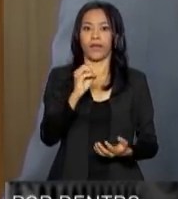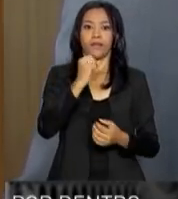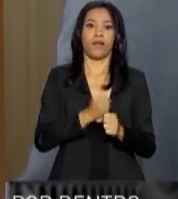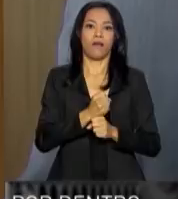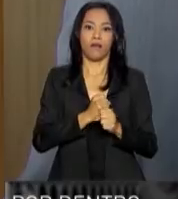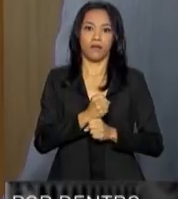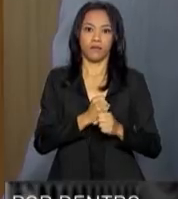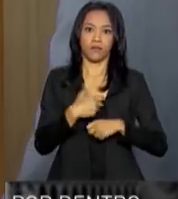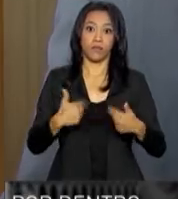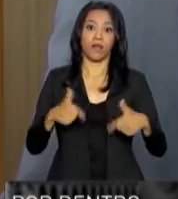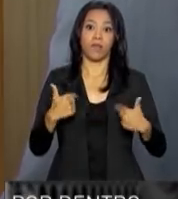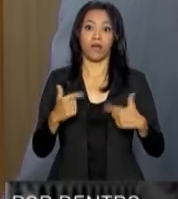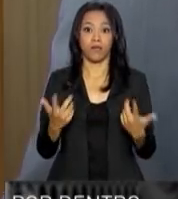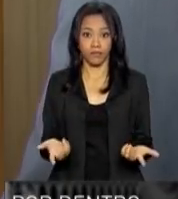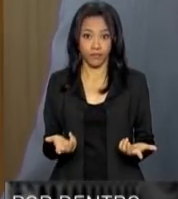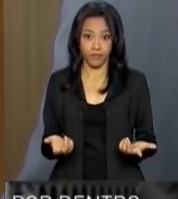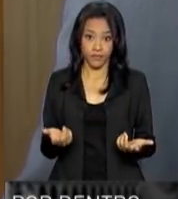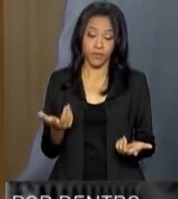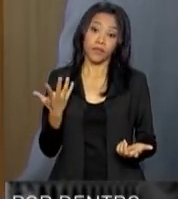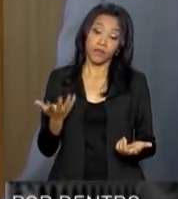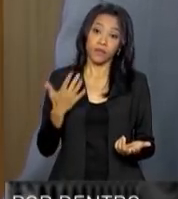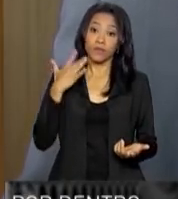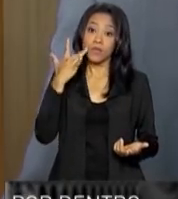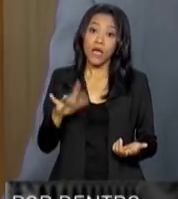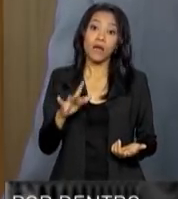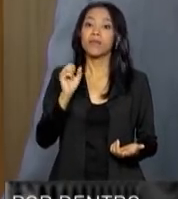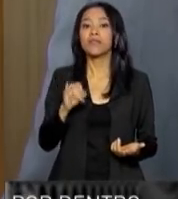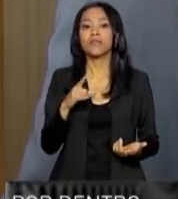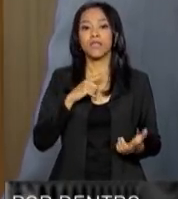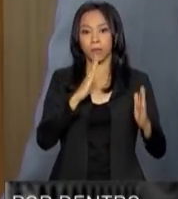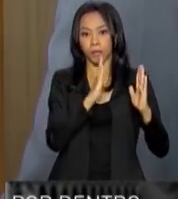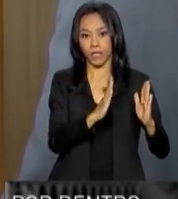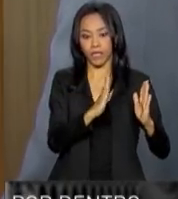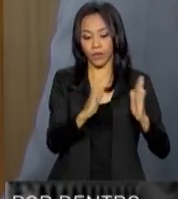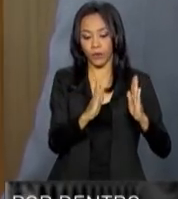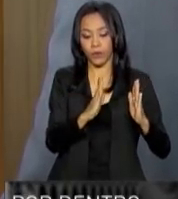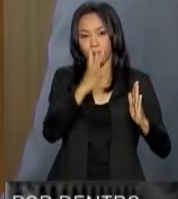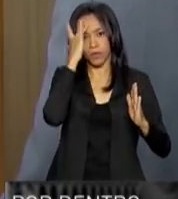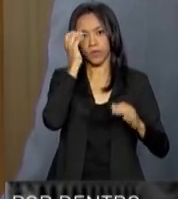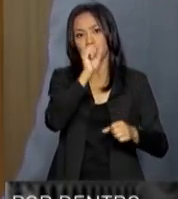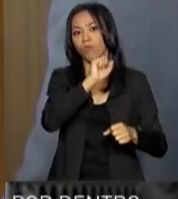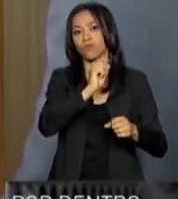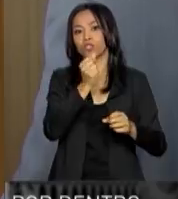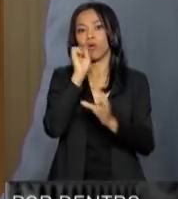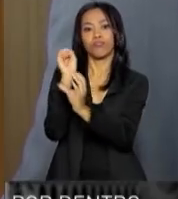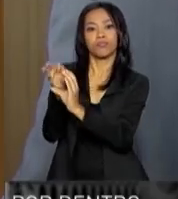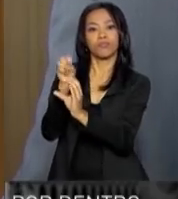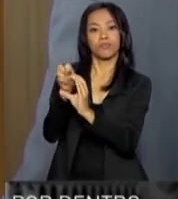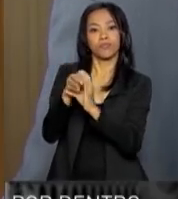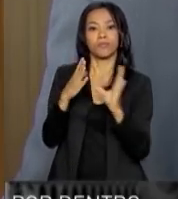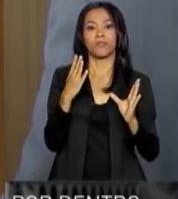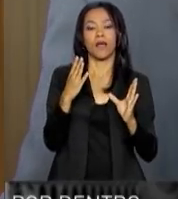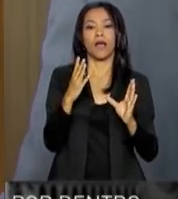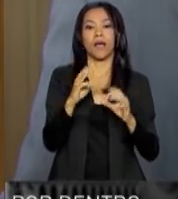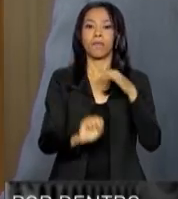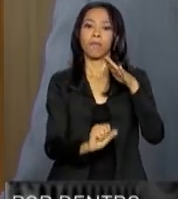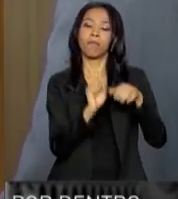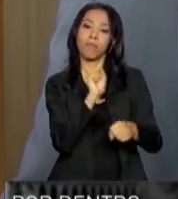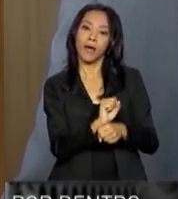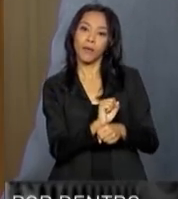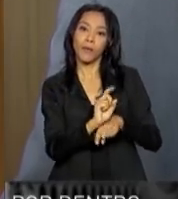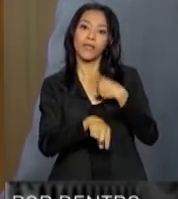ele nunca parou para perceber que entre um vínculo empregatício outro há uma lacuna algum período que a pessoa não contribuiu então a melhor forma seria entrar